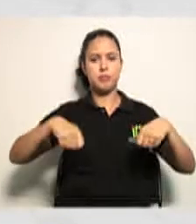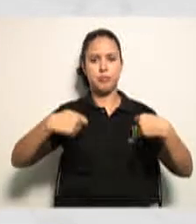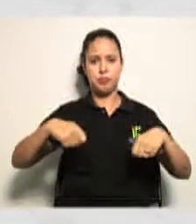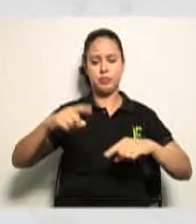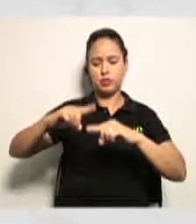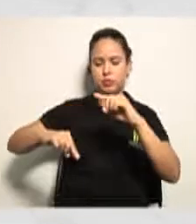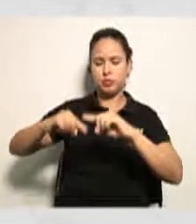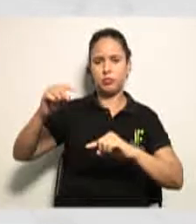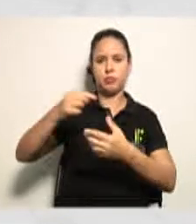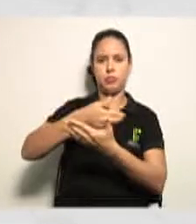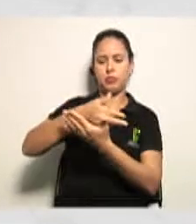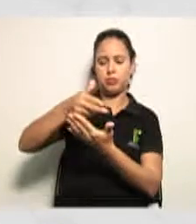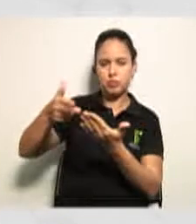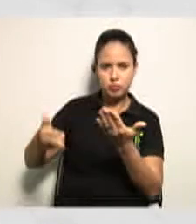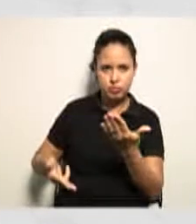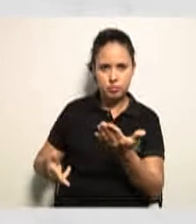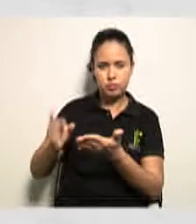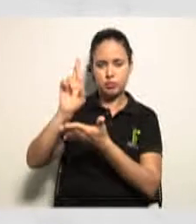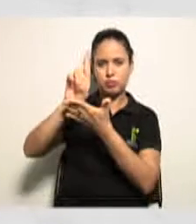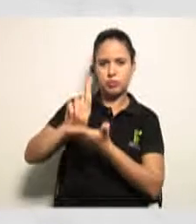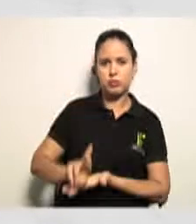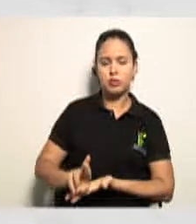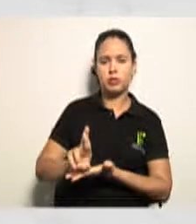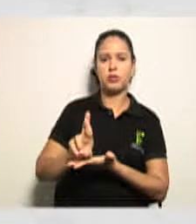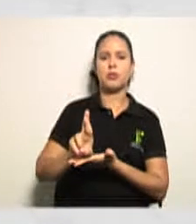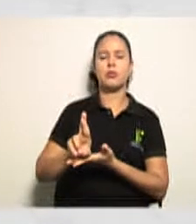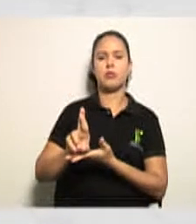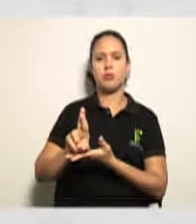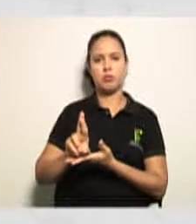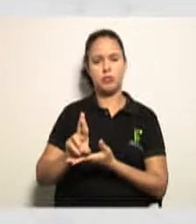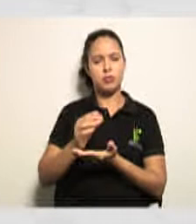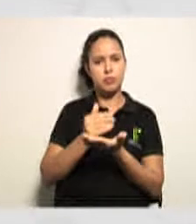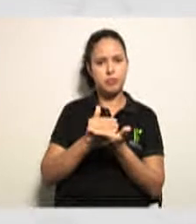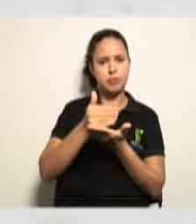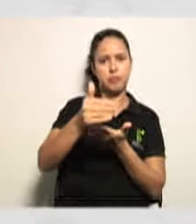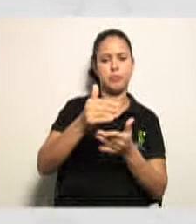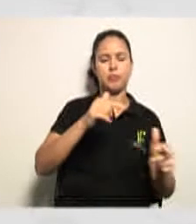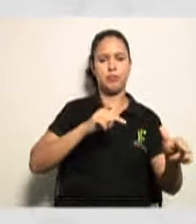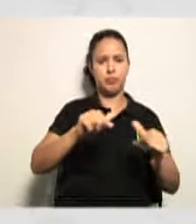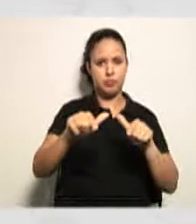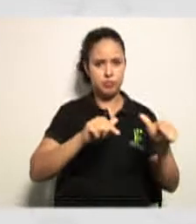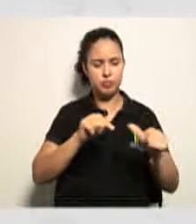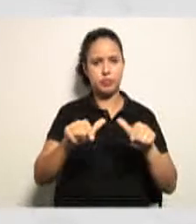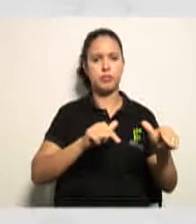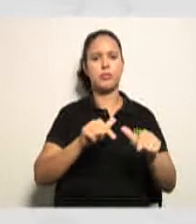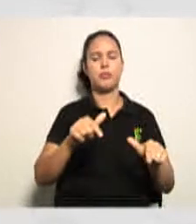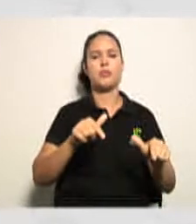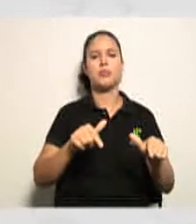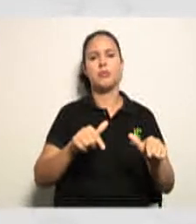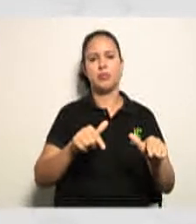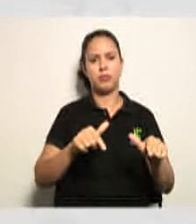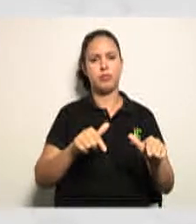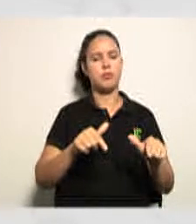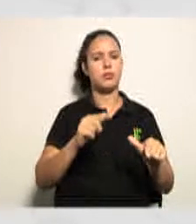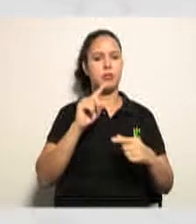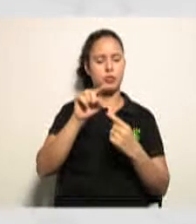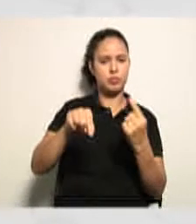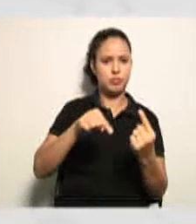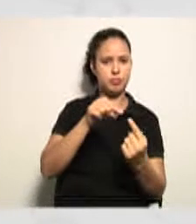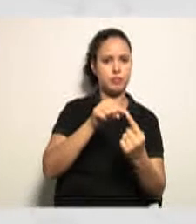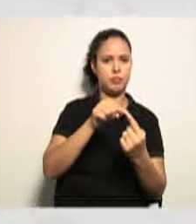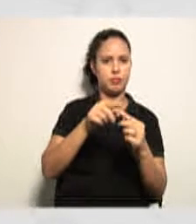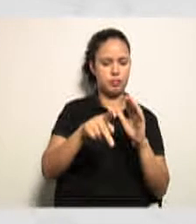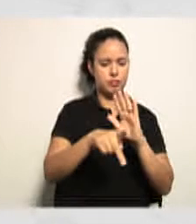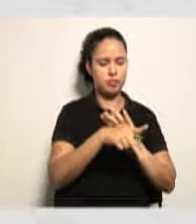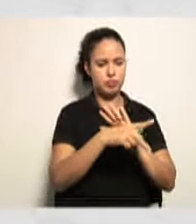ter um ambiente preparado para começar a produzir ou desenvolver aquilo que nos propomos na nossa